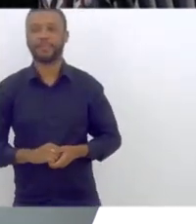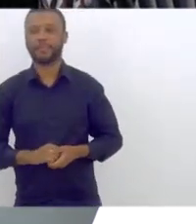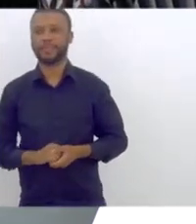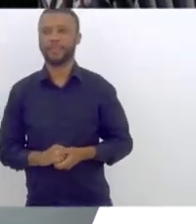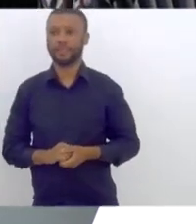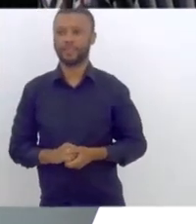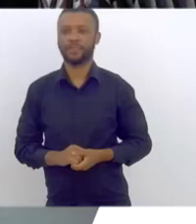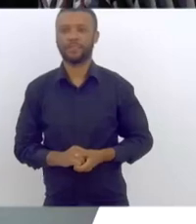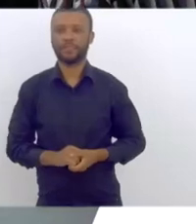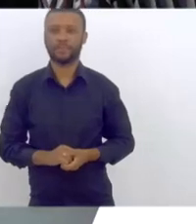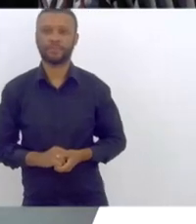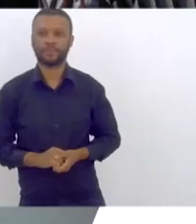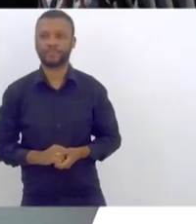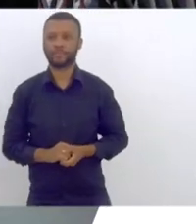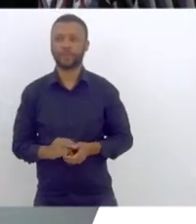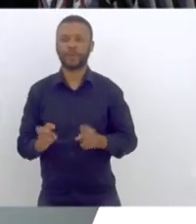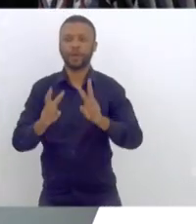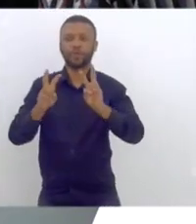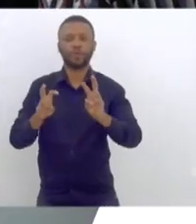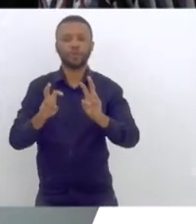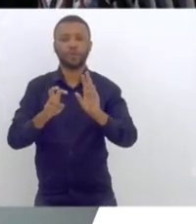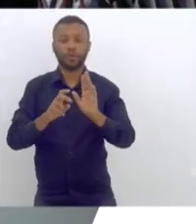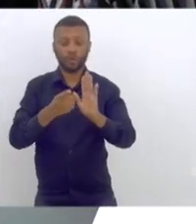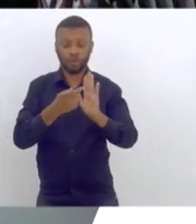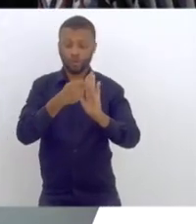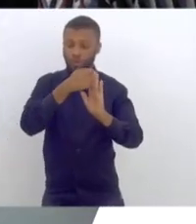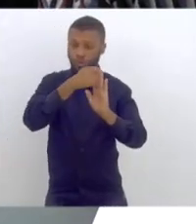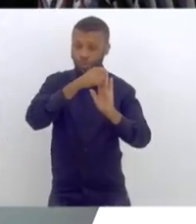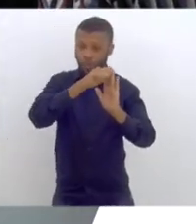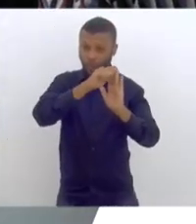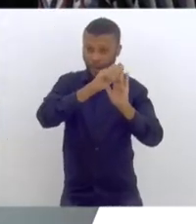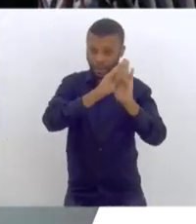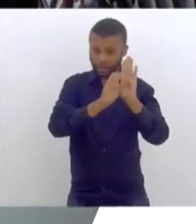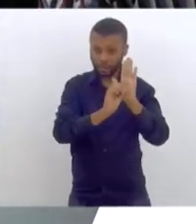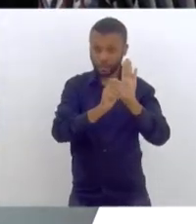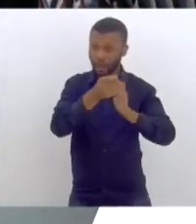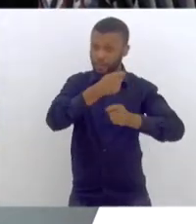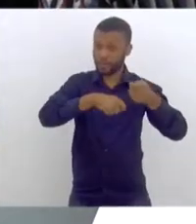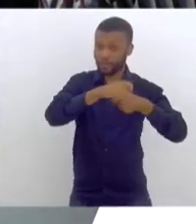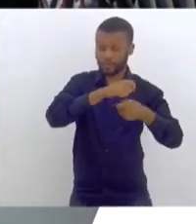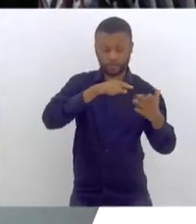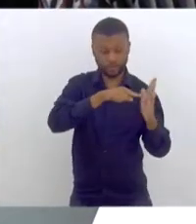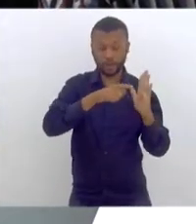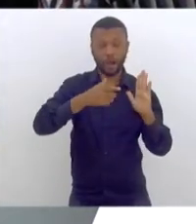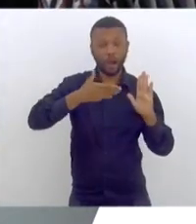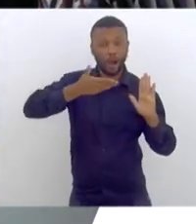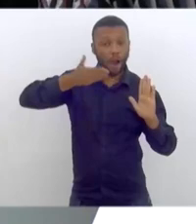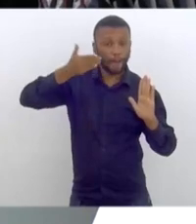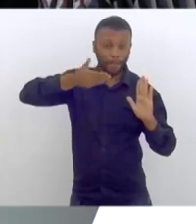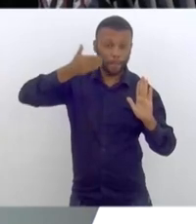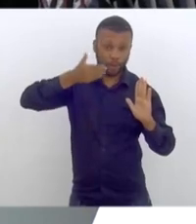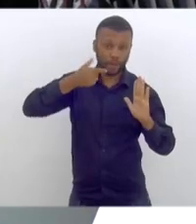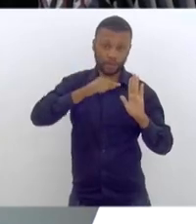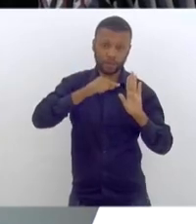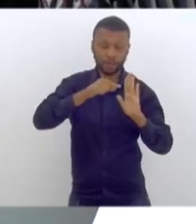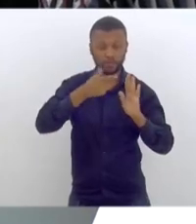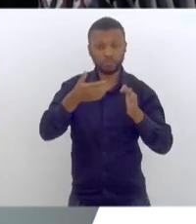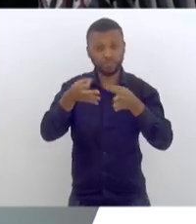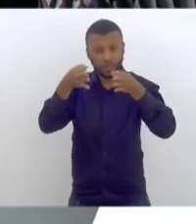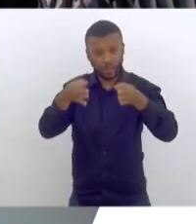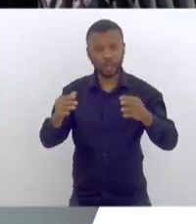vida privada a questão do aperfeiçoamento dos atos né é isso não resta dúvida Deputado tá corretíssimo